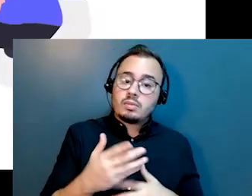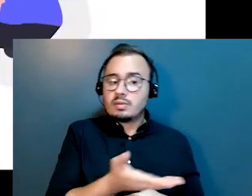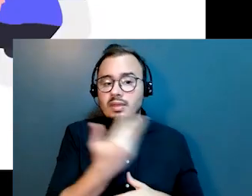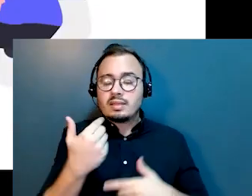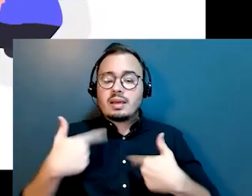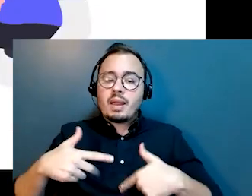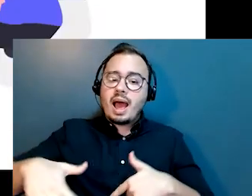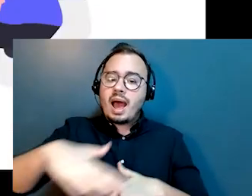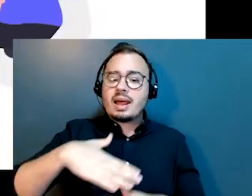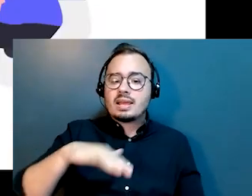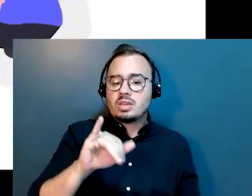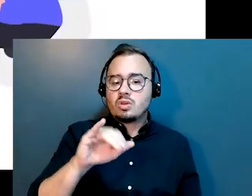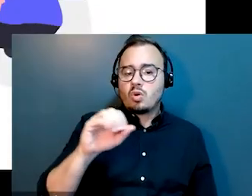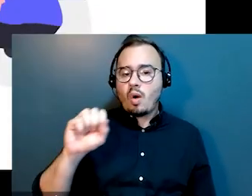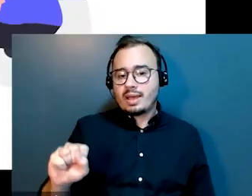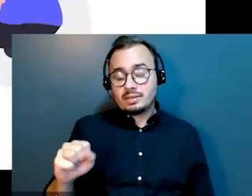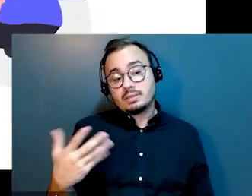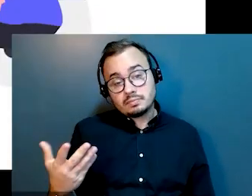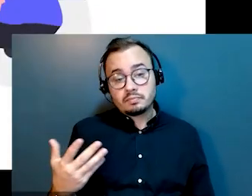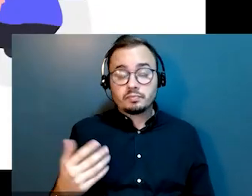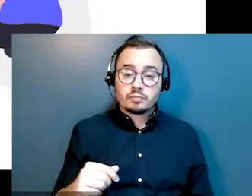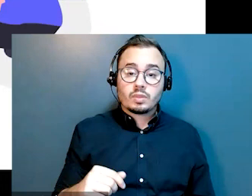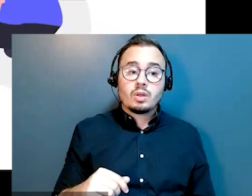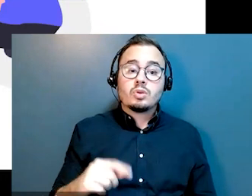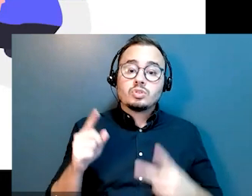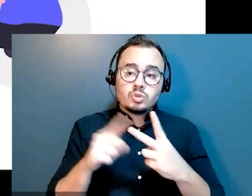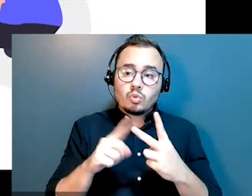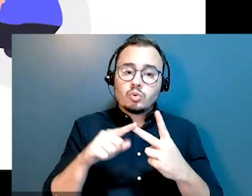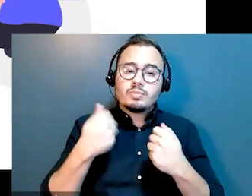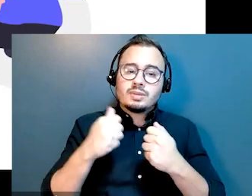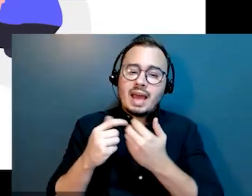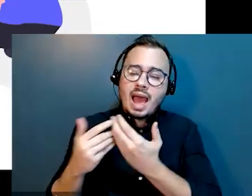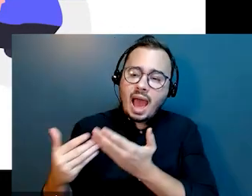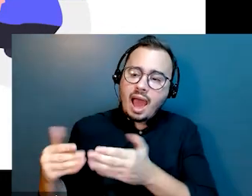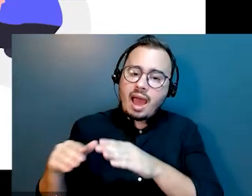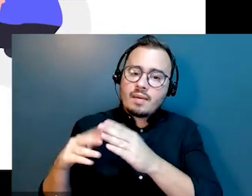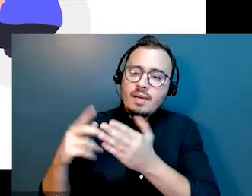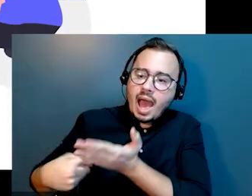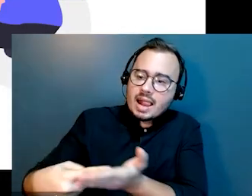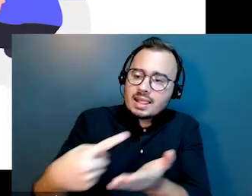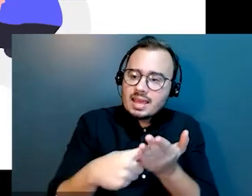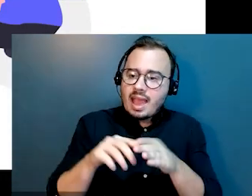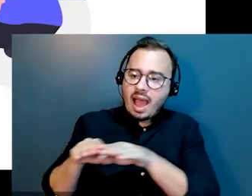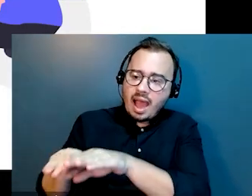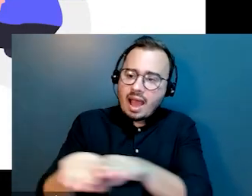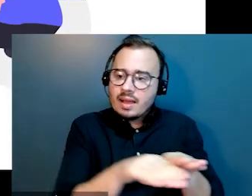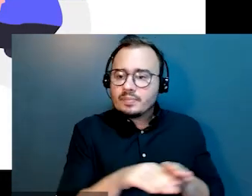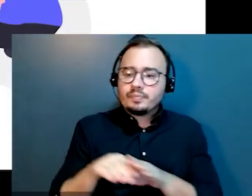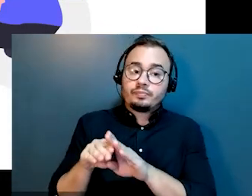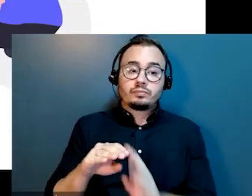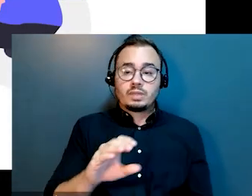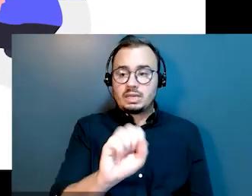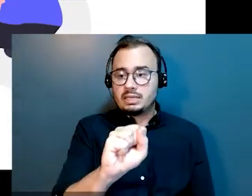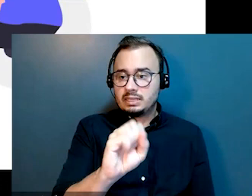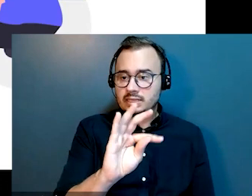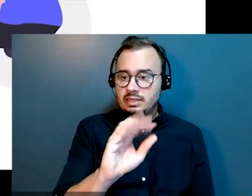E o segundo ponto muito importante é um alinhamento com stakeholders. E quando a gente fala de stakeholders no contexto de consultoria, o principal é o